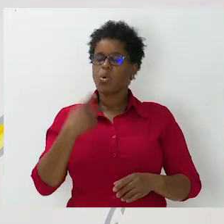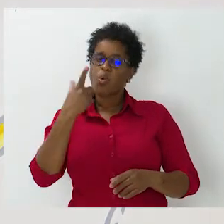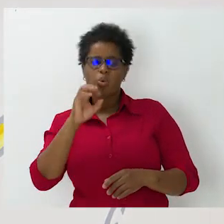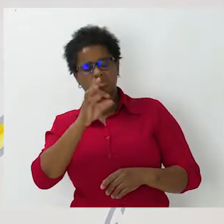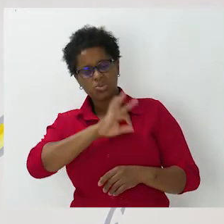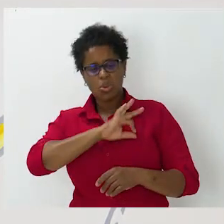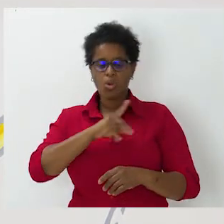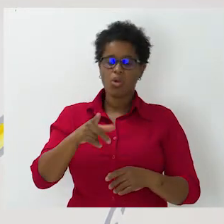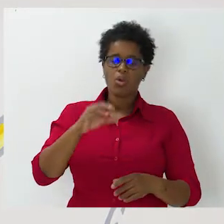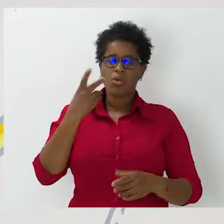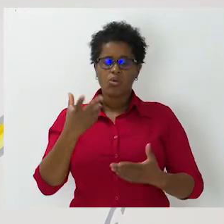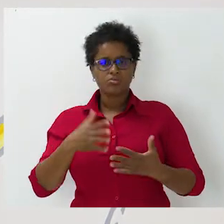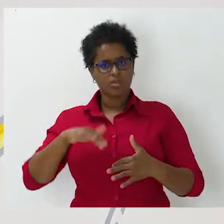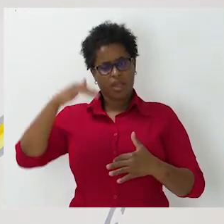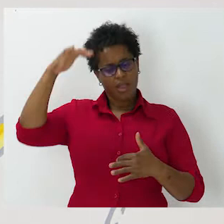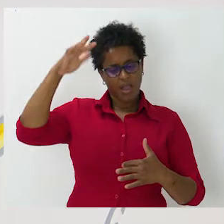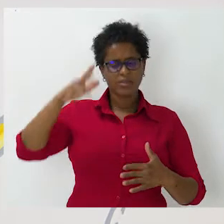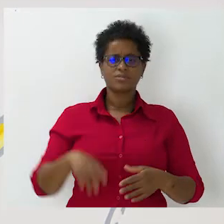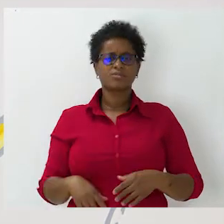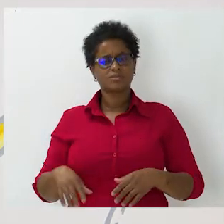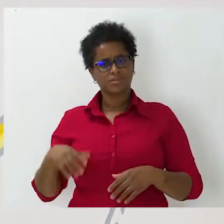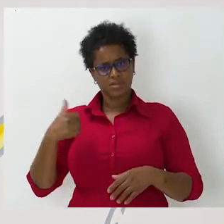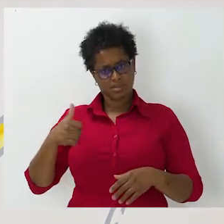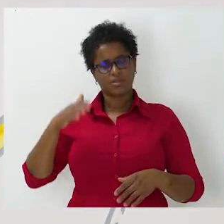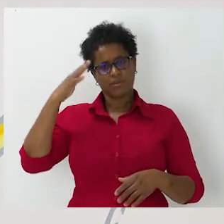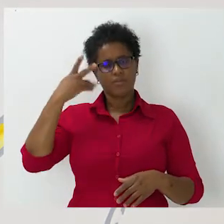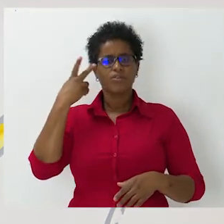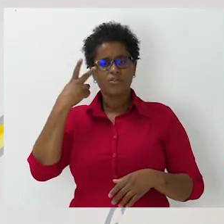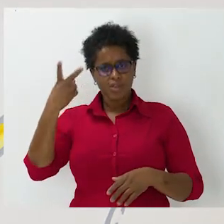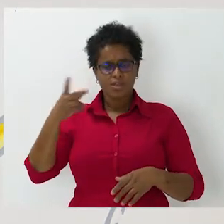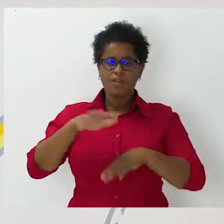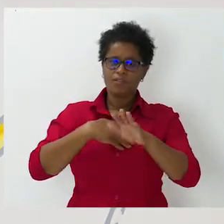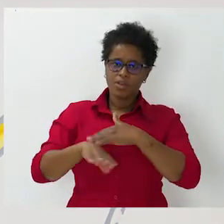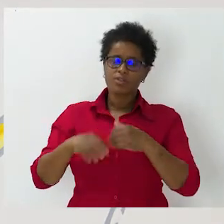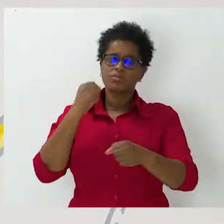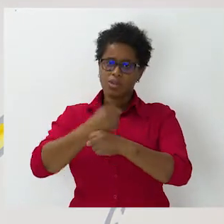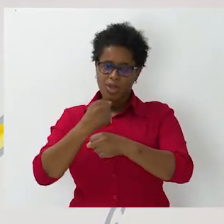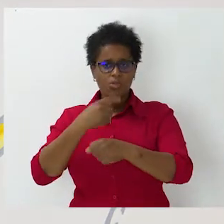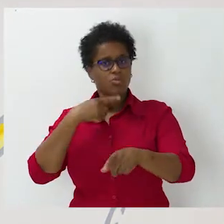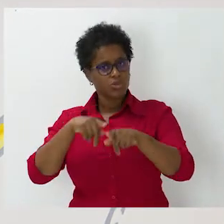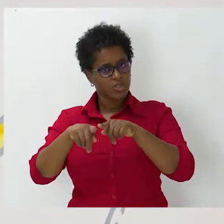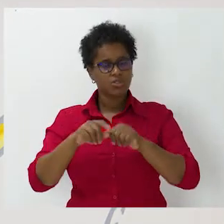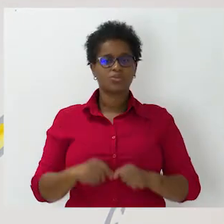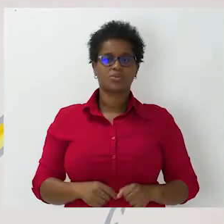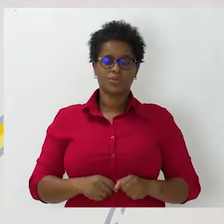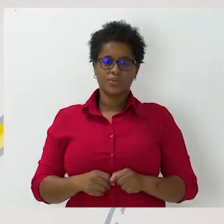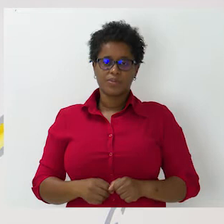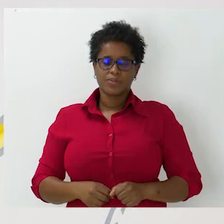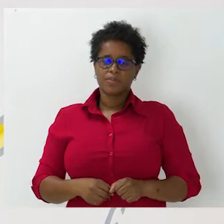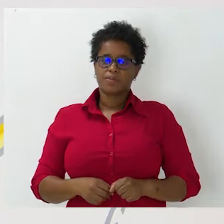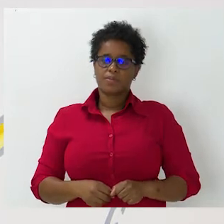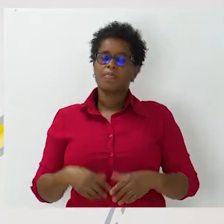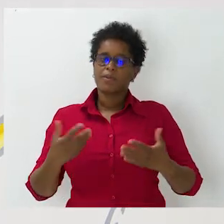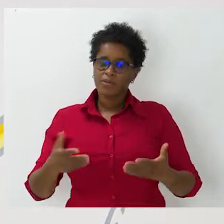senhor maduro, experiente, fazendo exercício político. Tá bom?